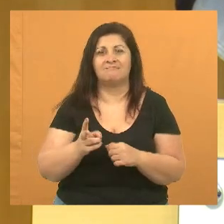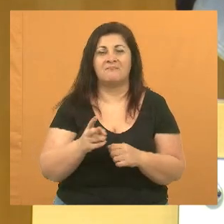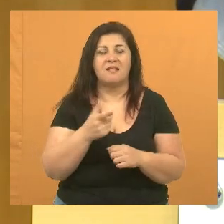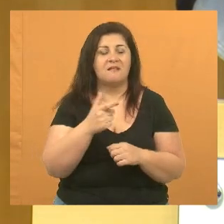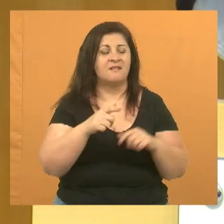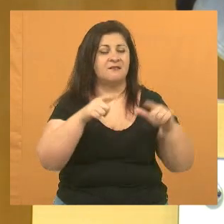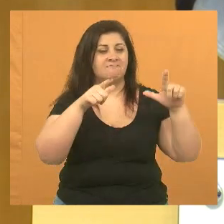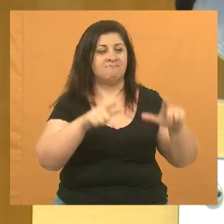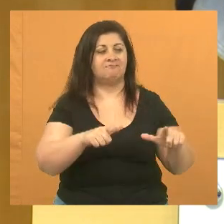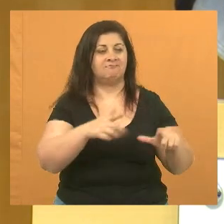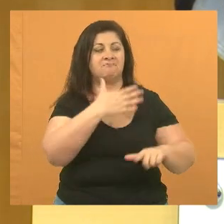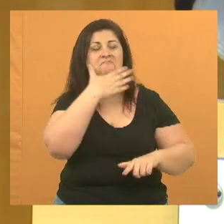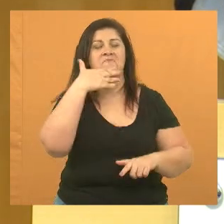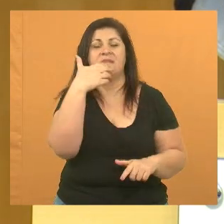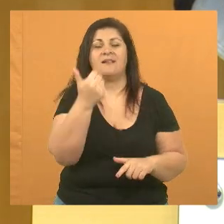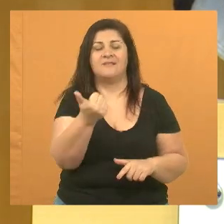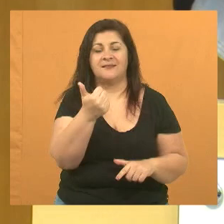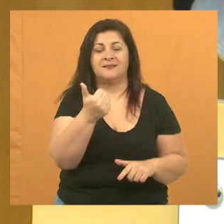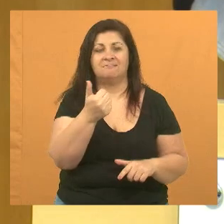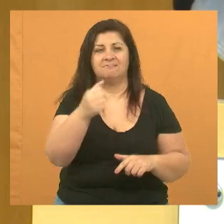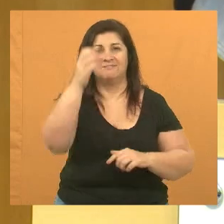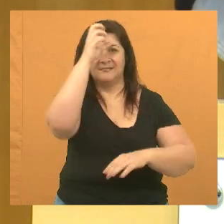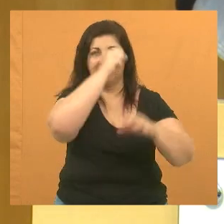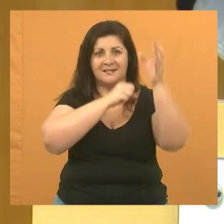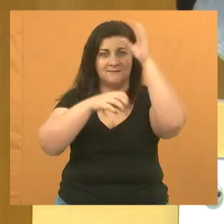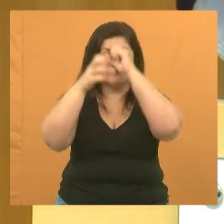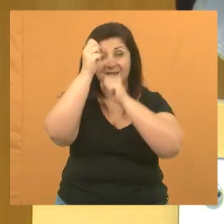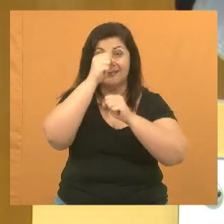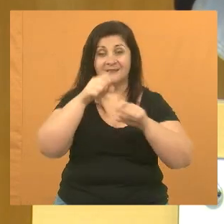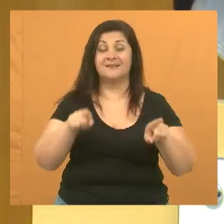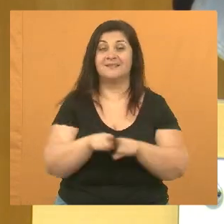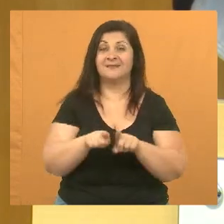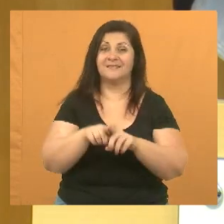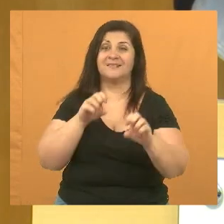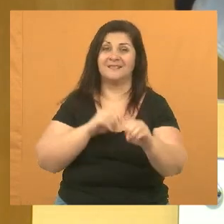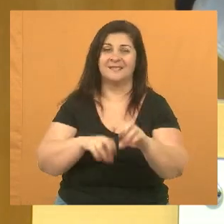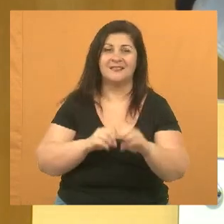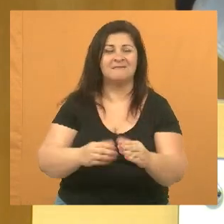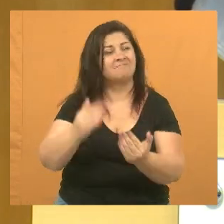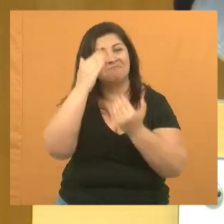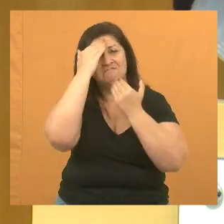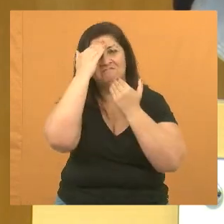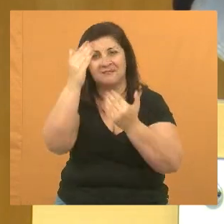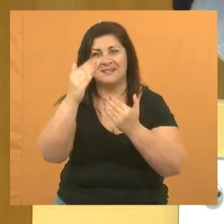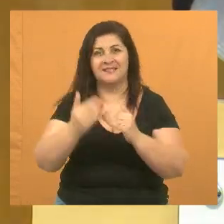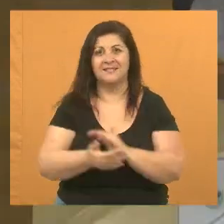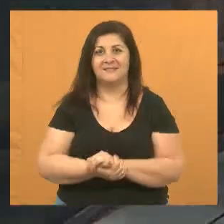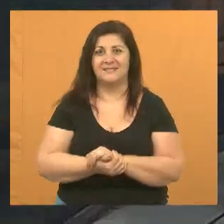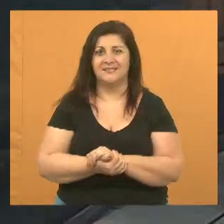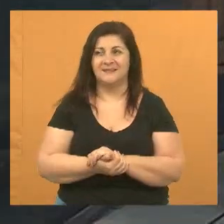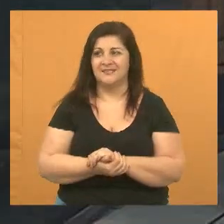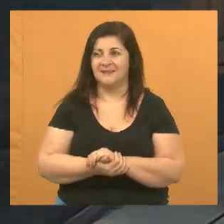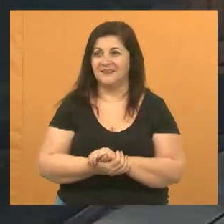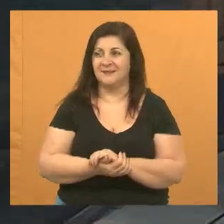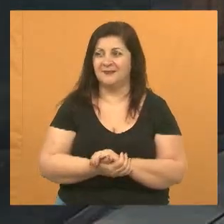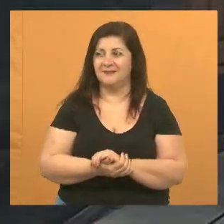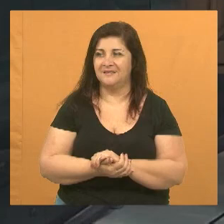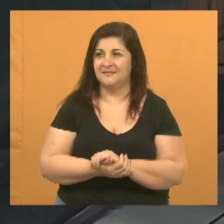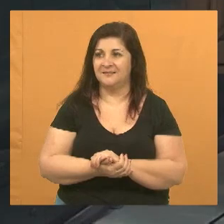lugar melhor para aprender e ensinar. Muito obrigada.